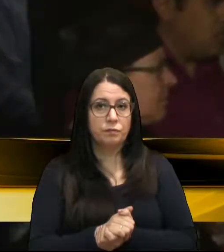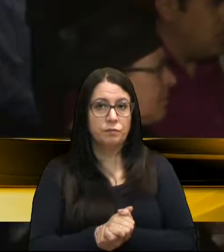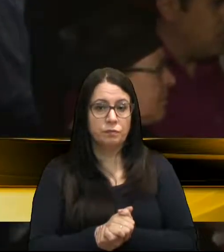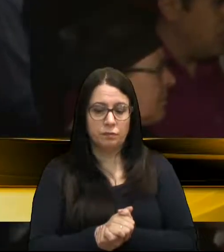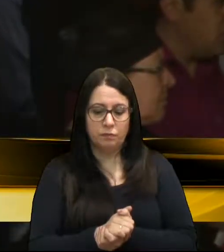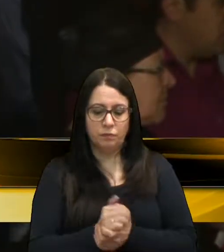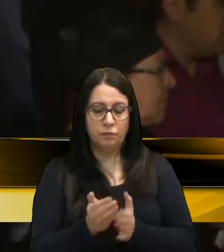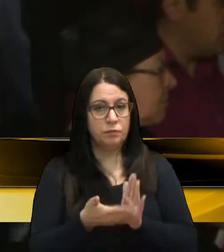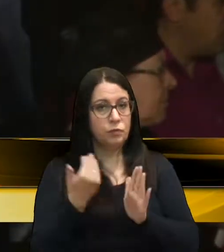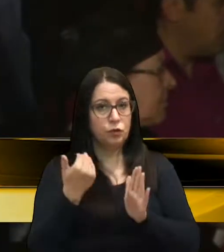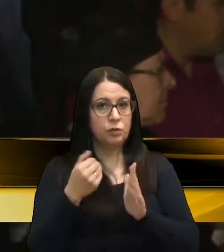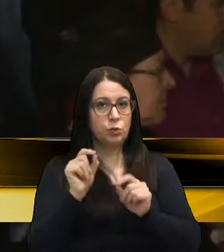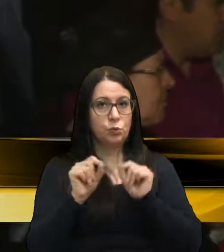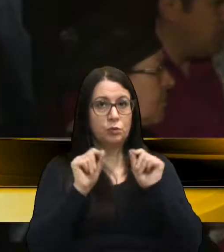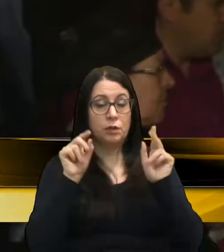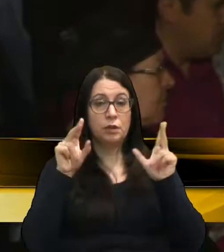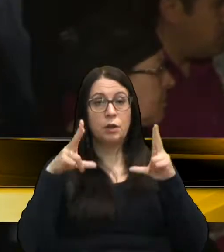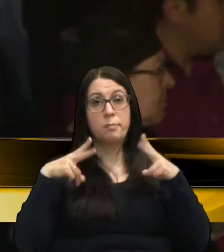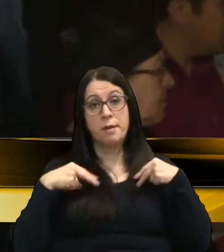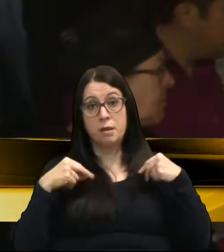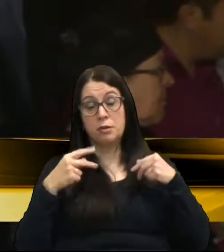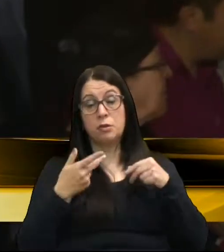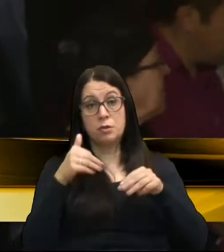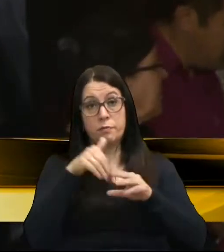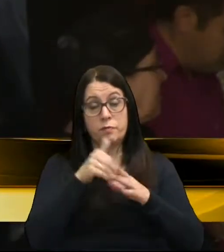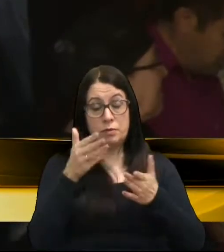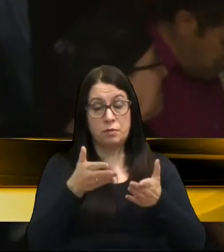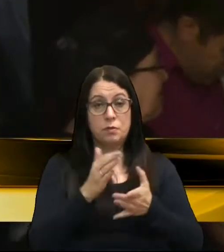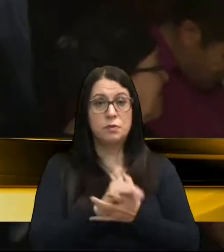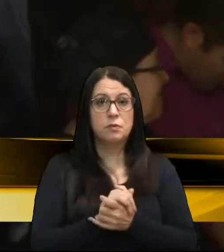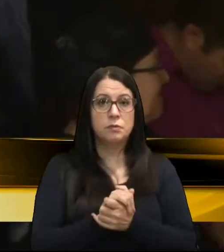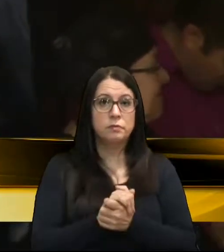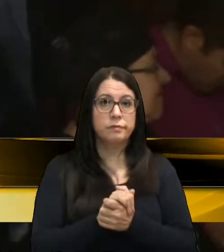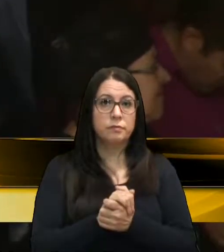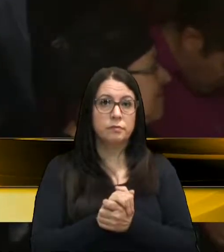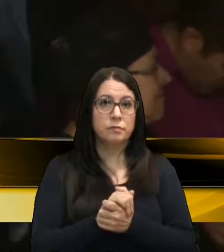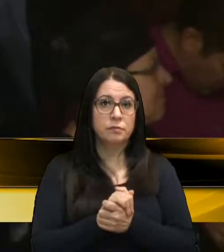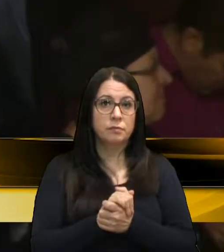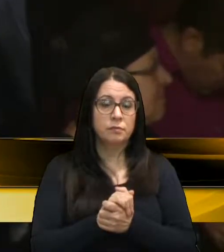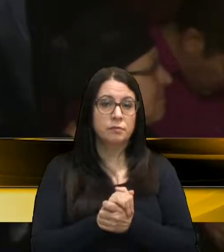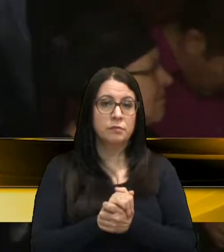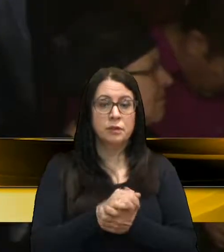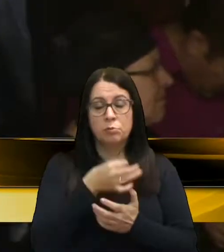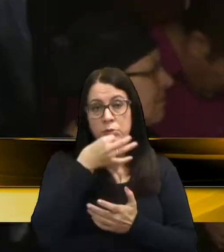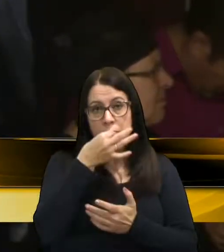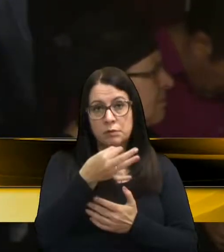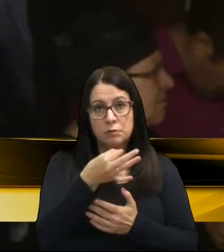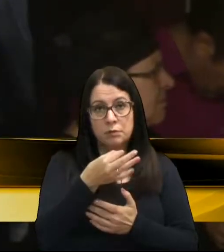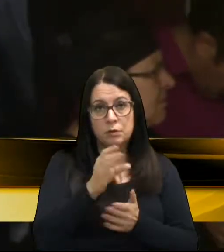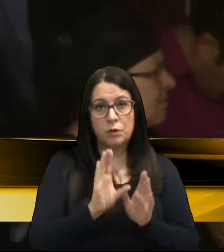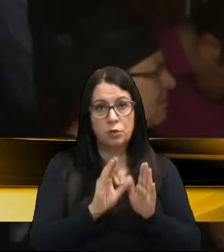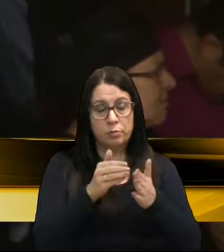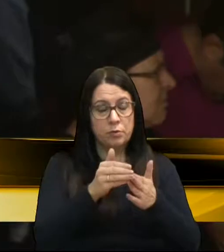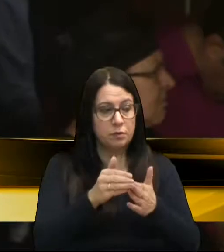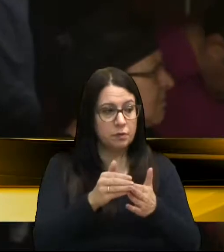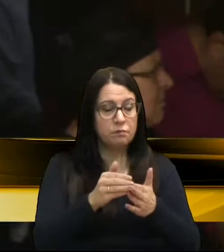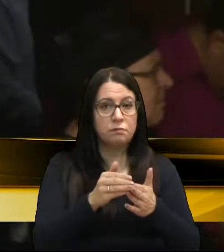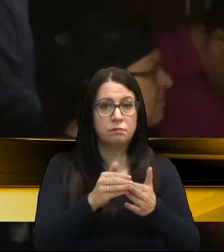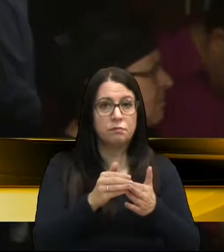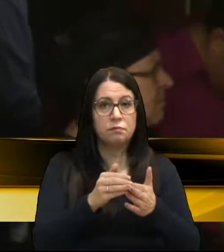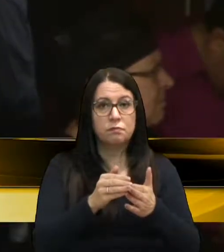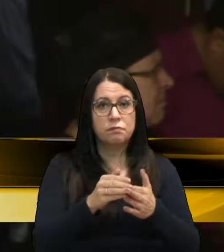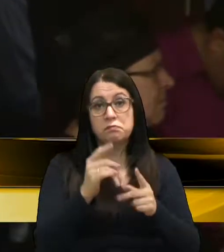tirando fora o mérito, que é o que nós estamos apreciando nesse momento, o parecer da comissão foi